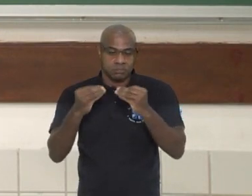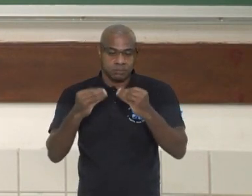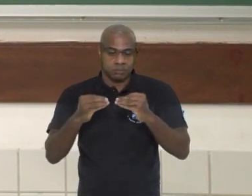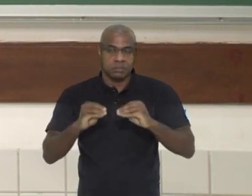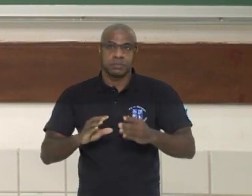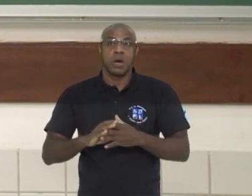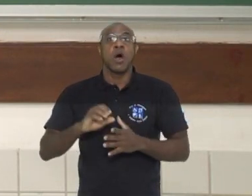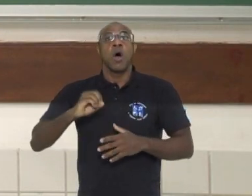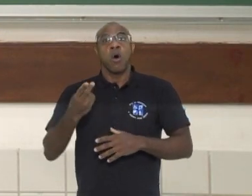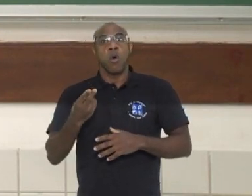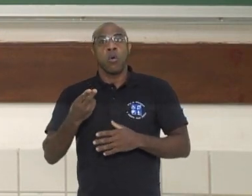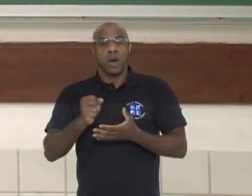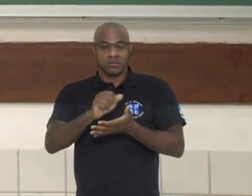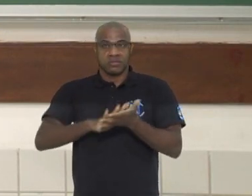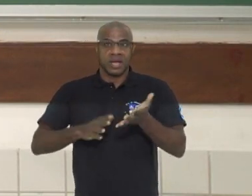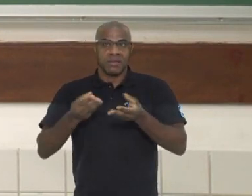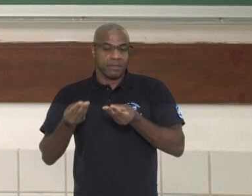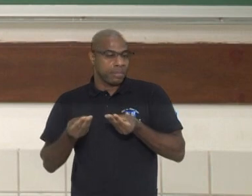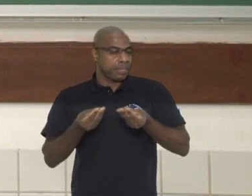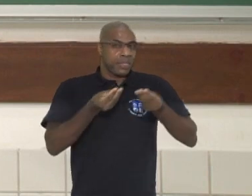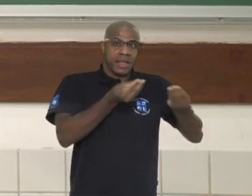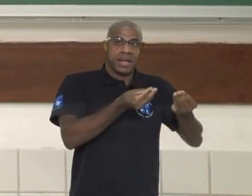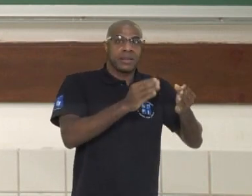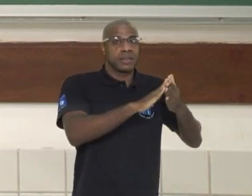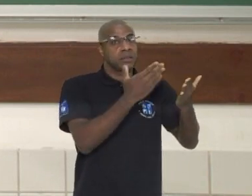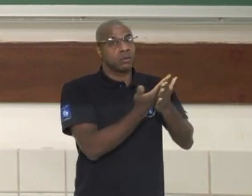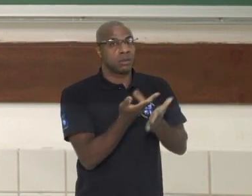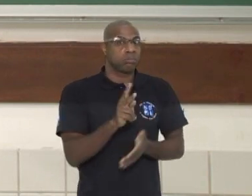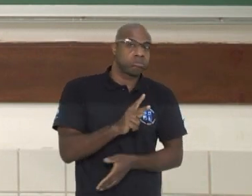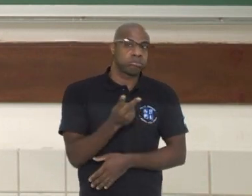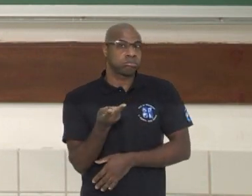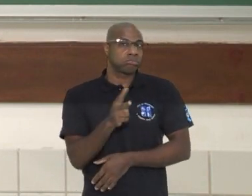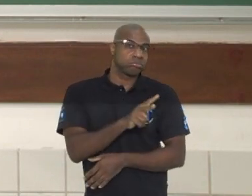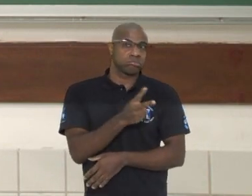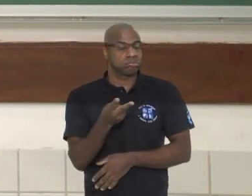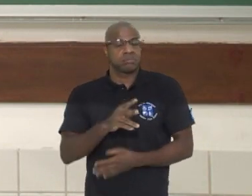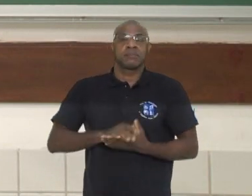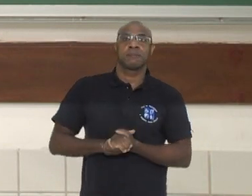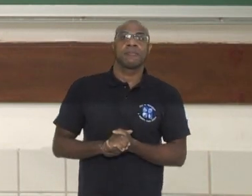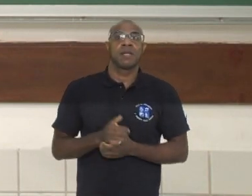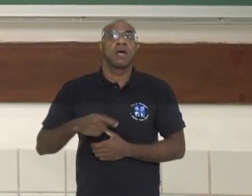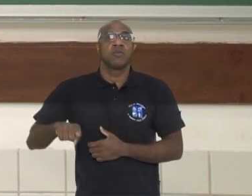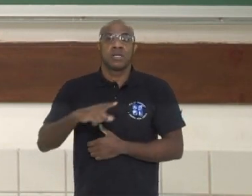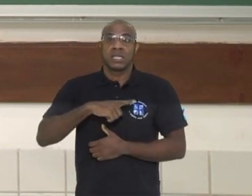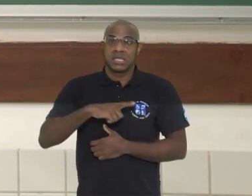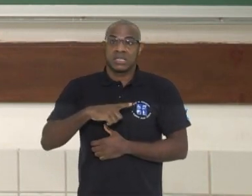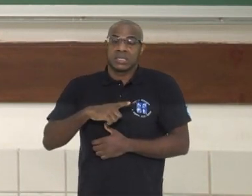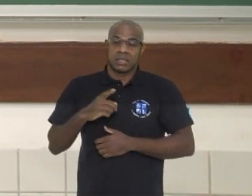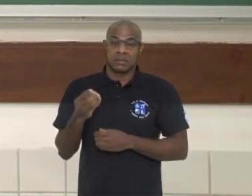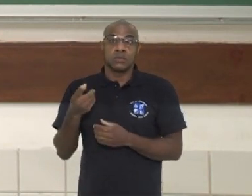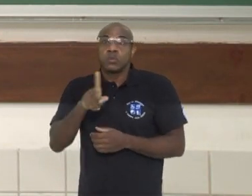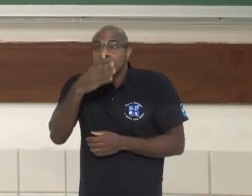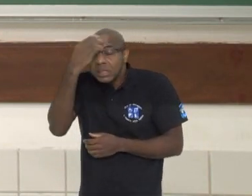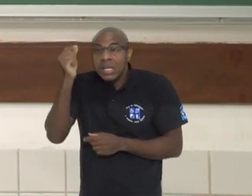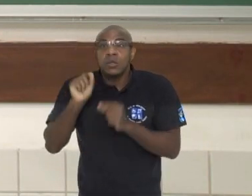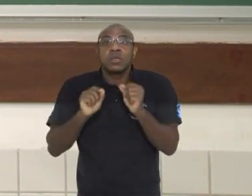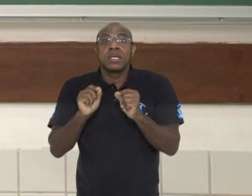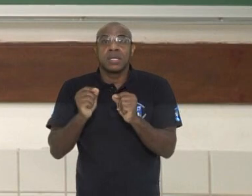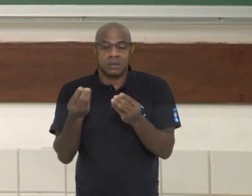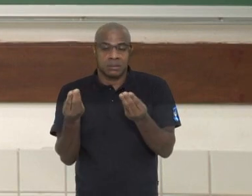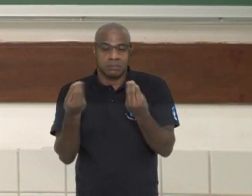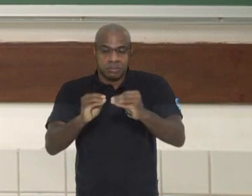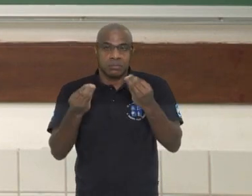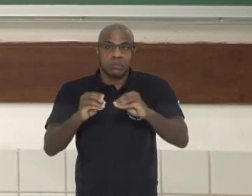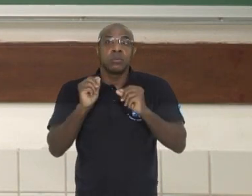ou levar até a escola. E também, né, para você que está acessando a plataforma digital, não se esqueça de preencher a